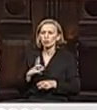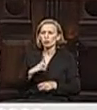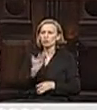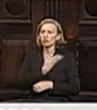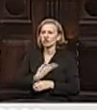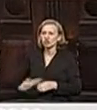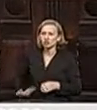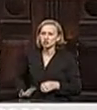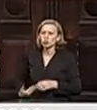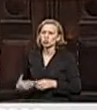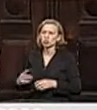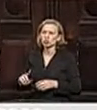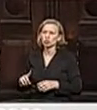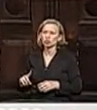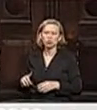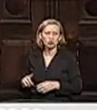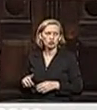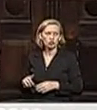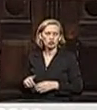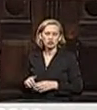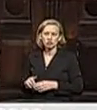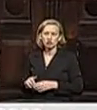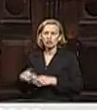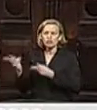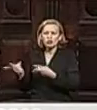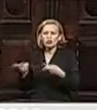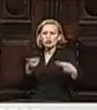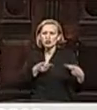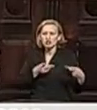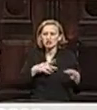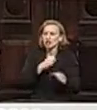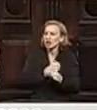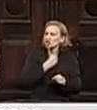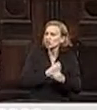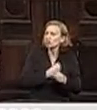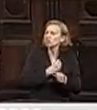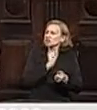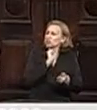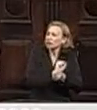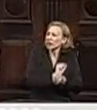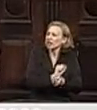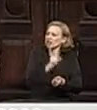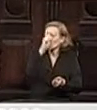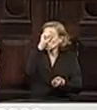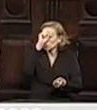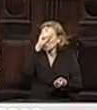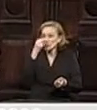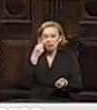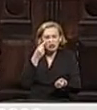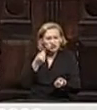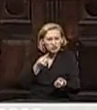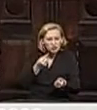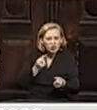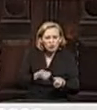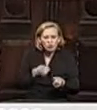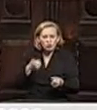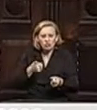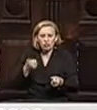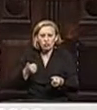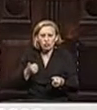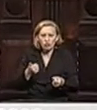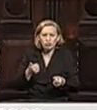do seu gabinete, estará fazendo uma visita às obras que estão paralisadas para tentar destravar essas